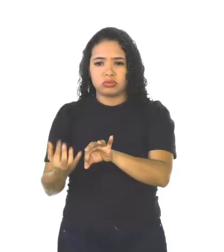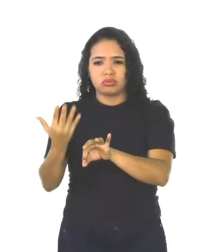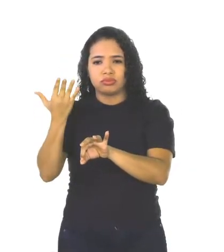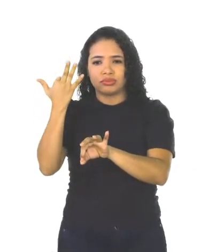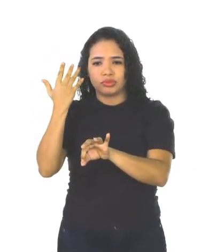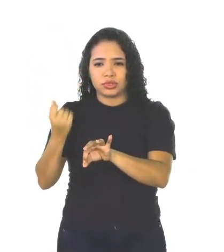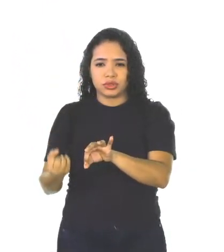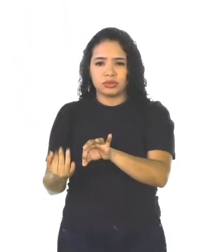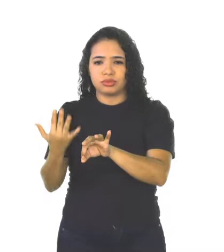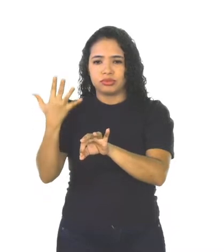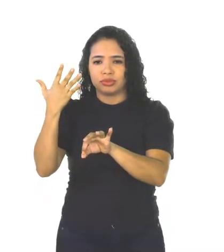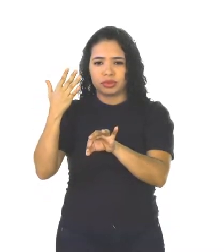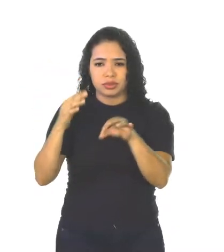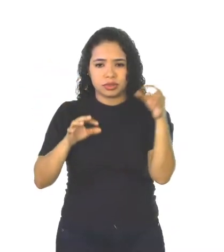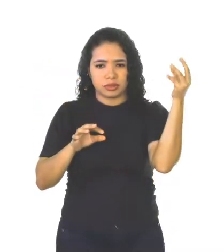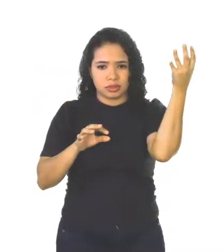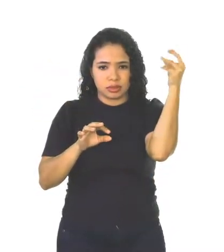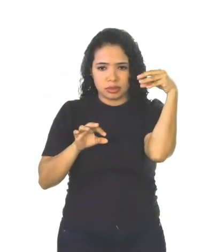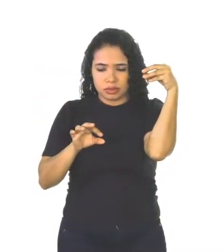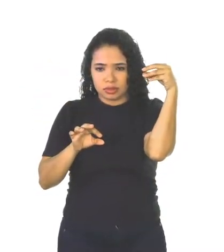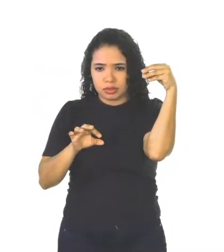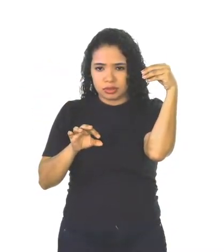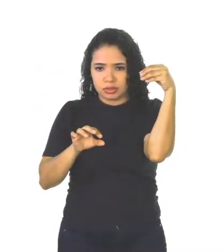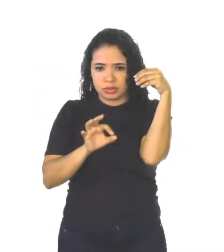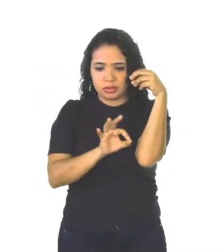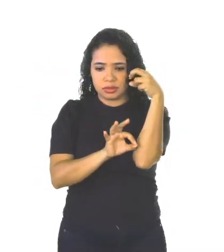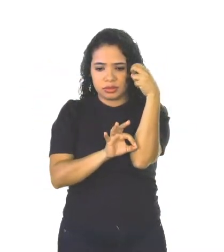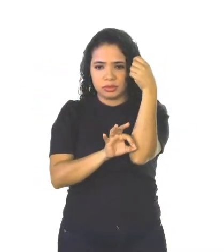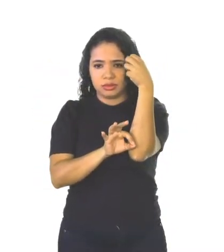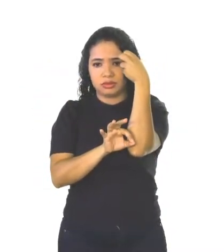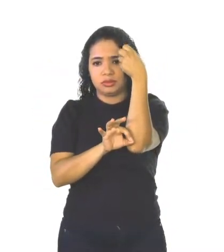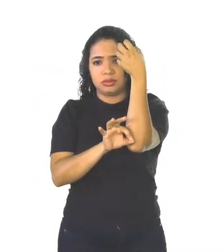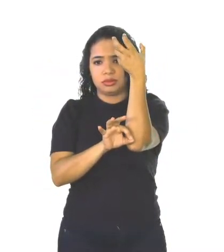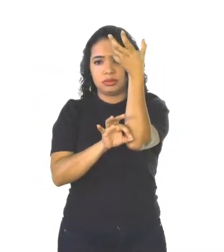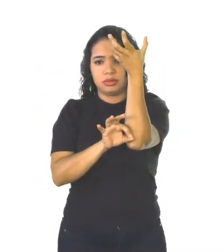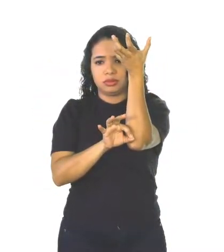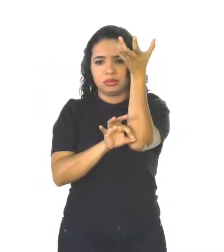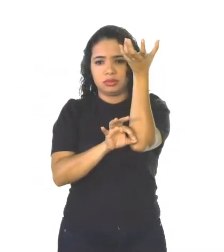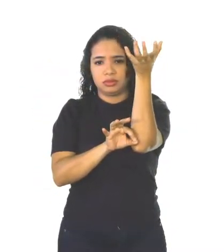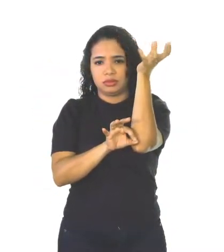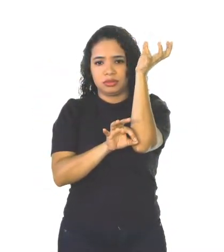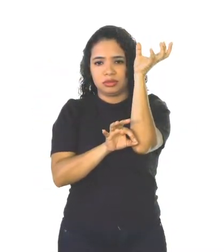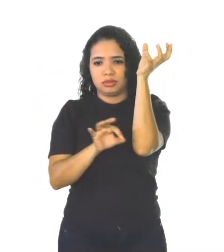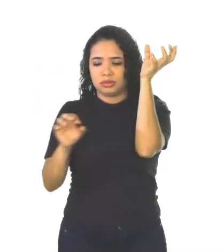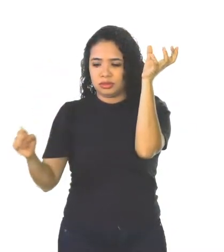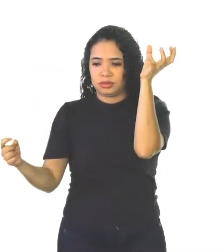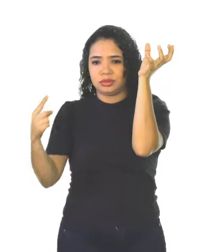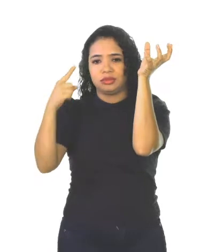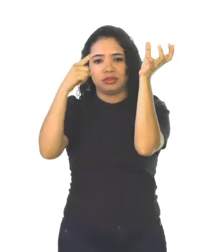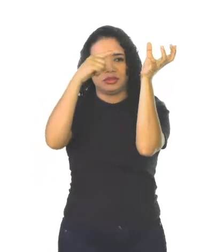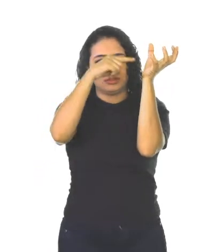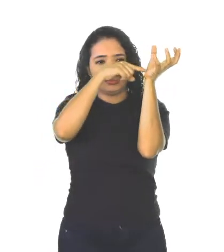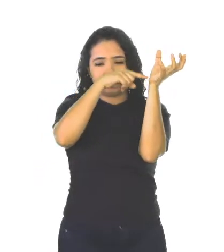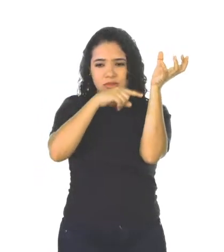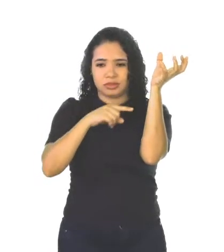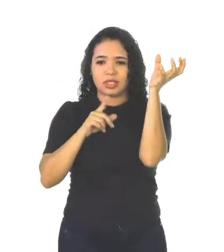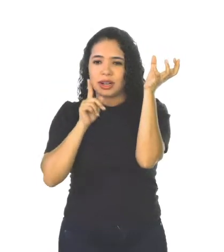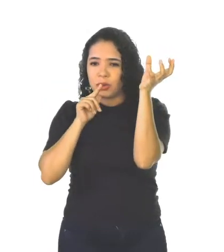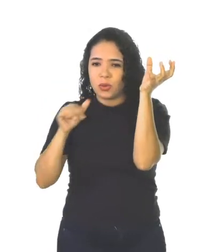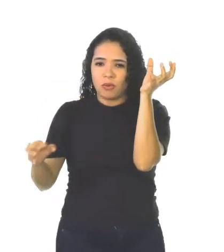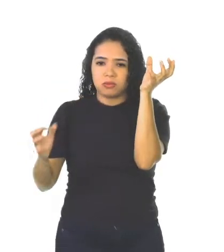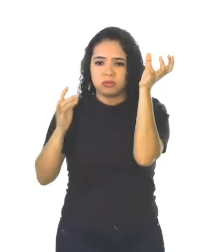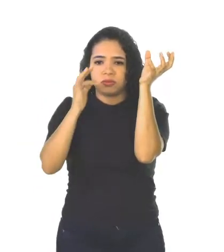chafariz. Gil Girassol vibrou e levou um esguicho bem no nariz. Depois no